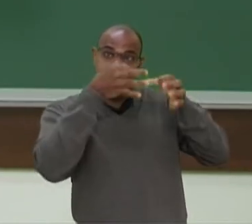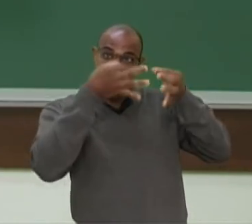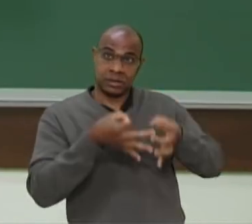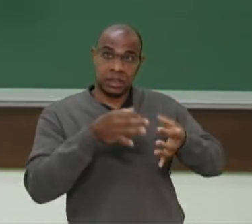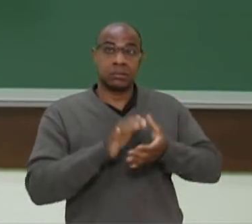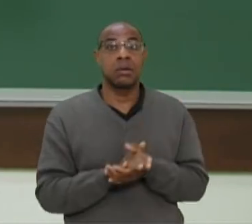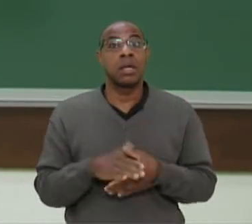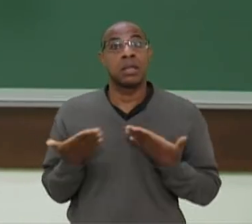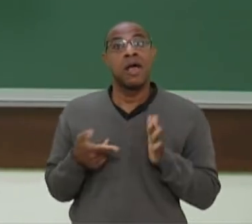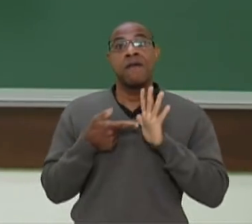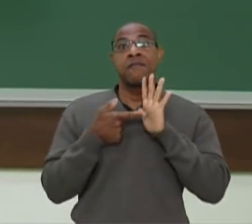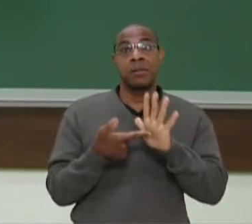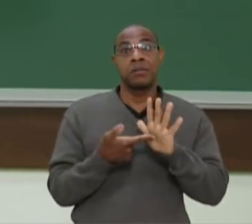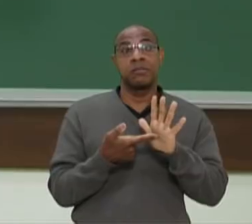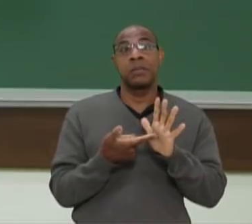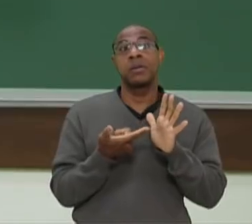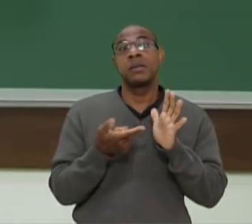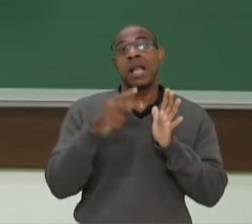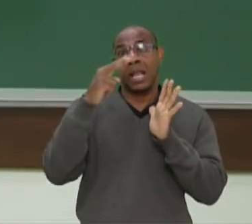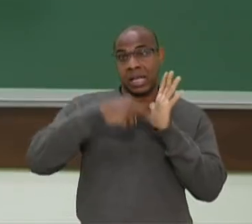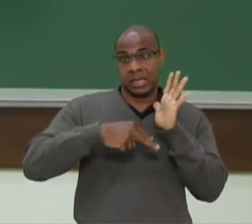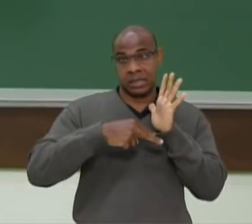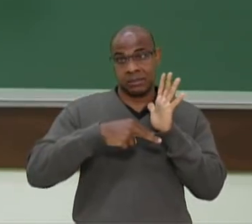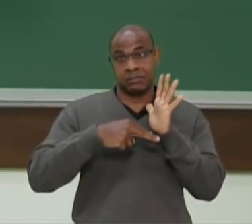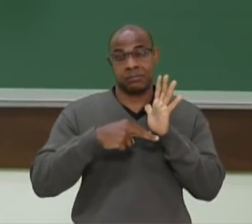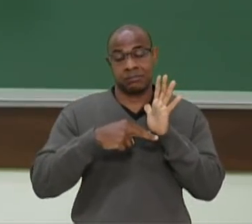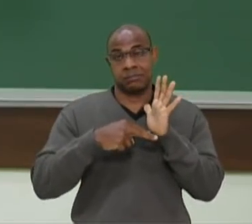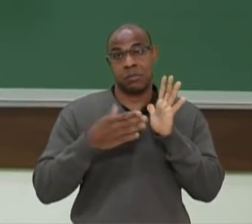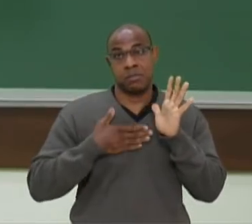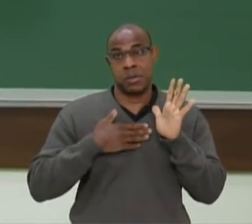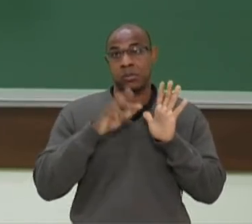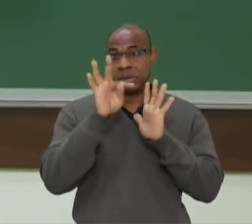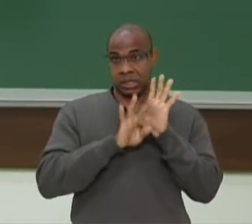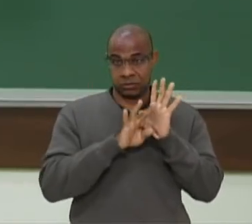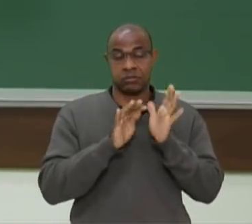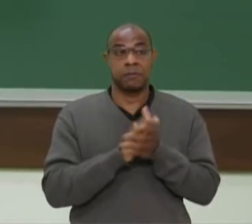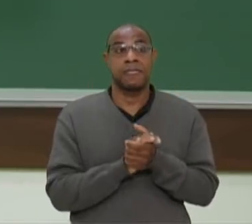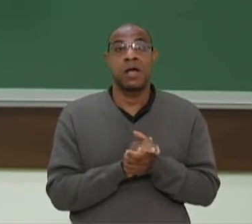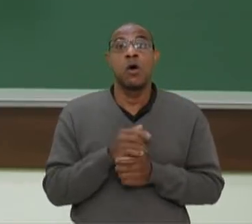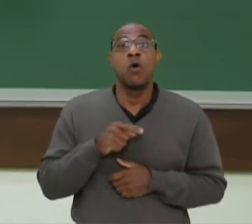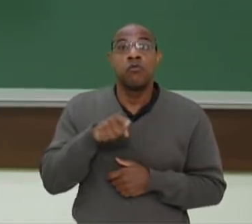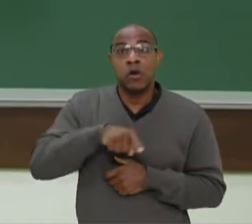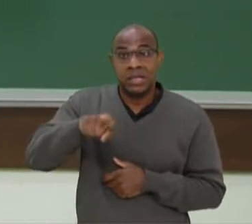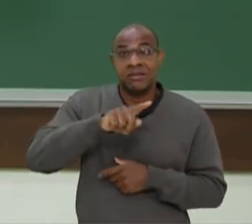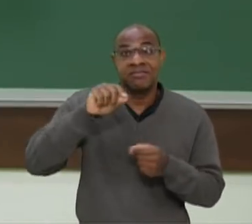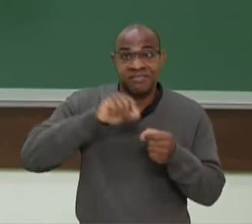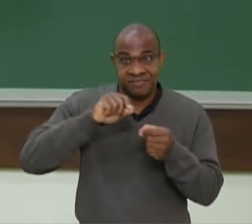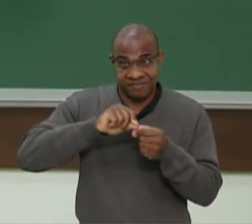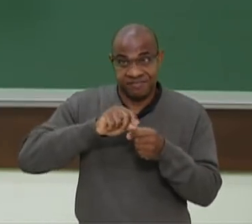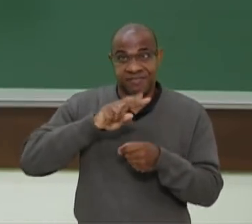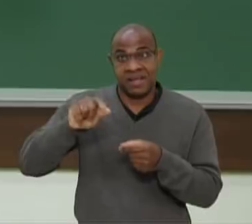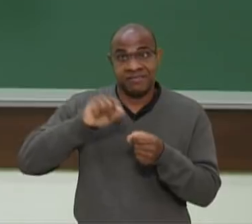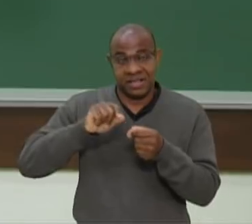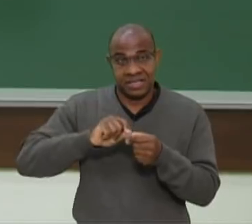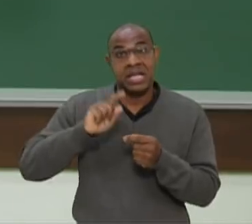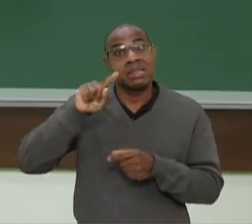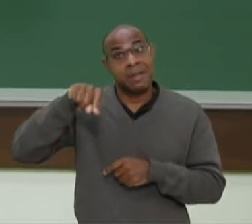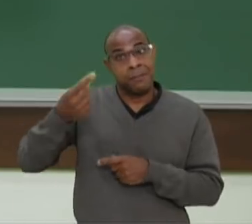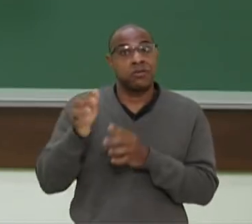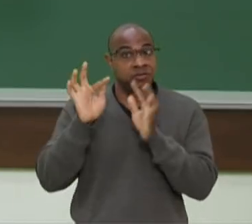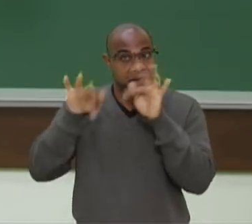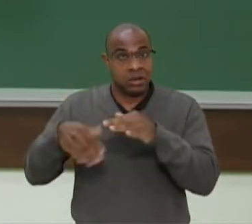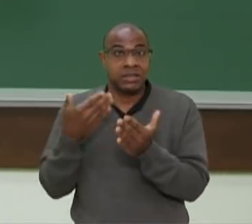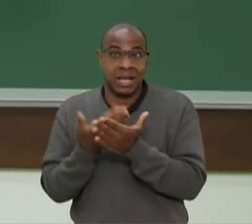Então, eu vou ler o meu texto para vocês. Aí, o que vocês farão? Depois, quando acabar a